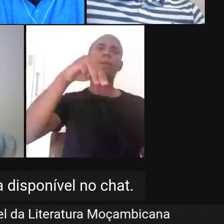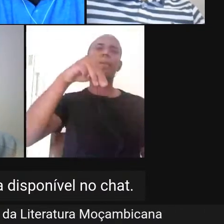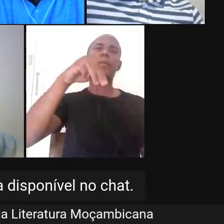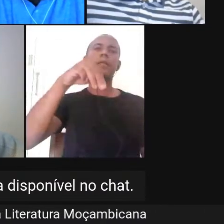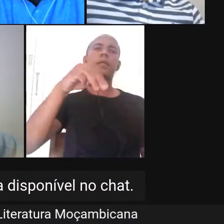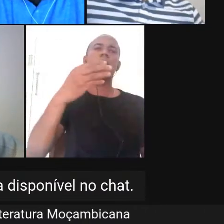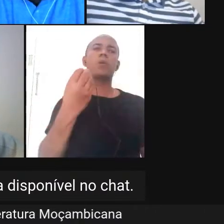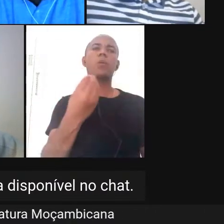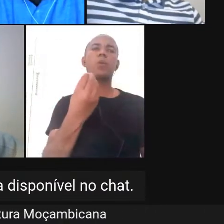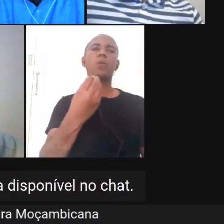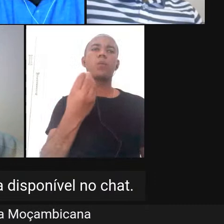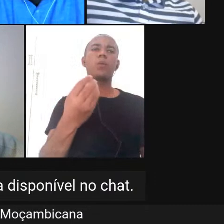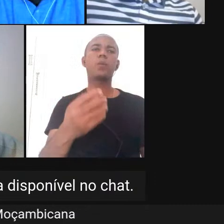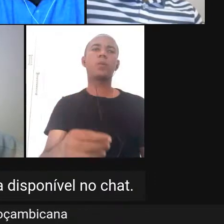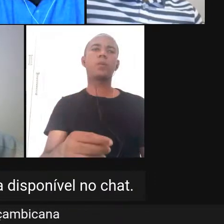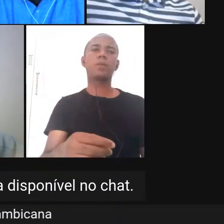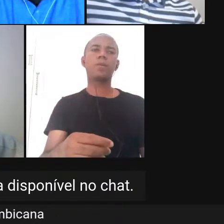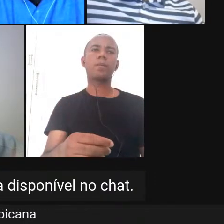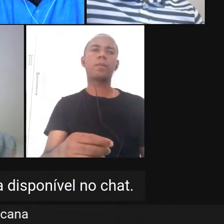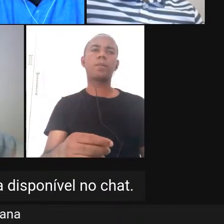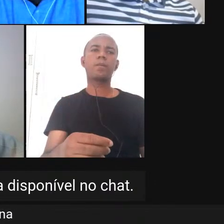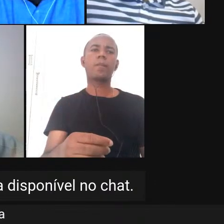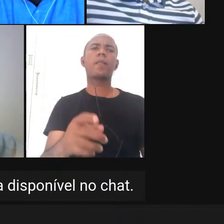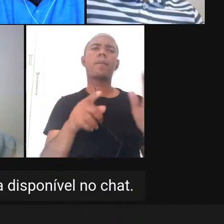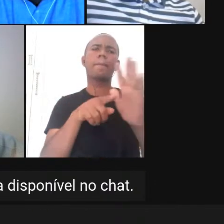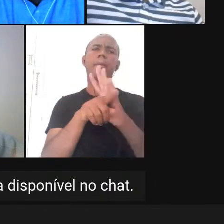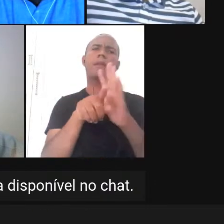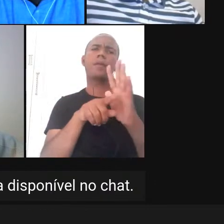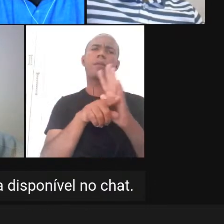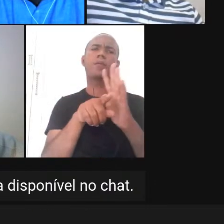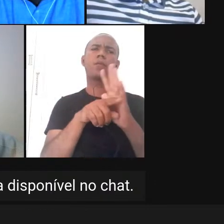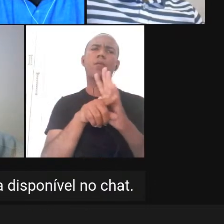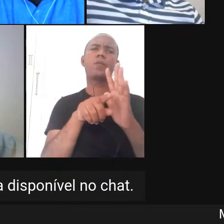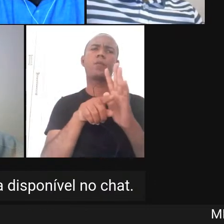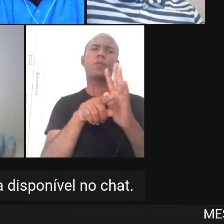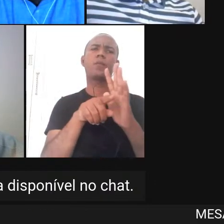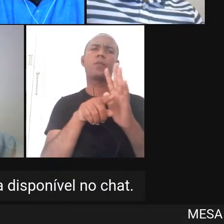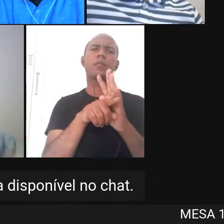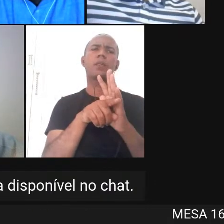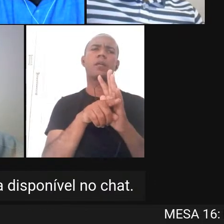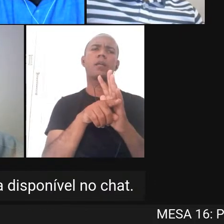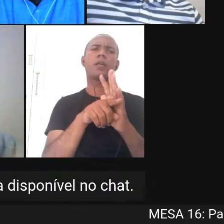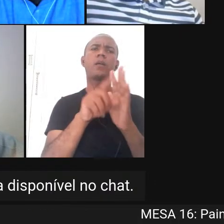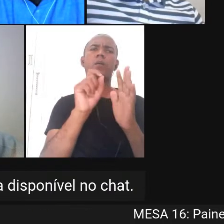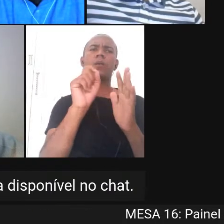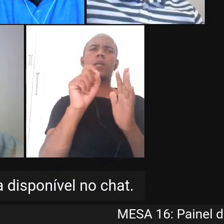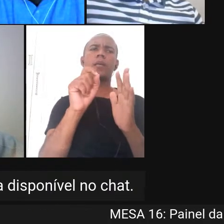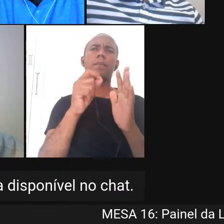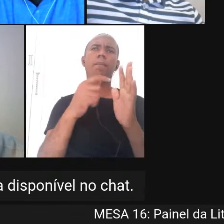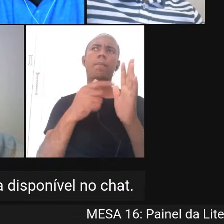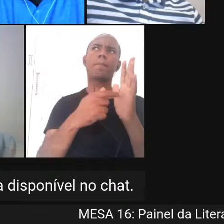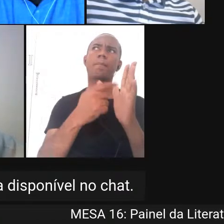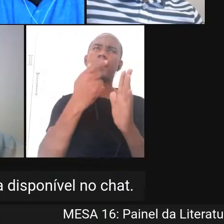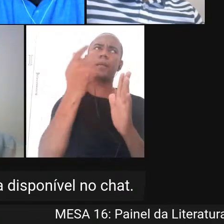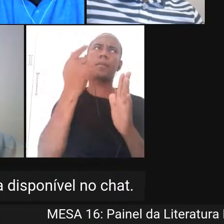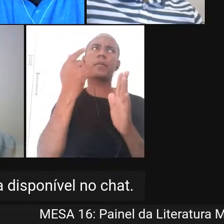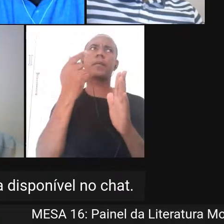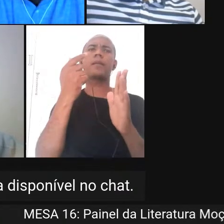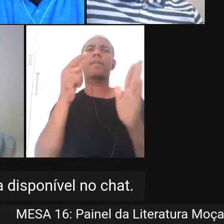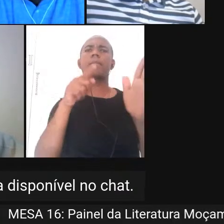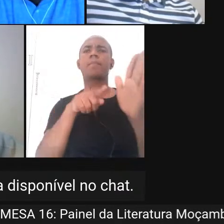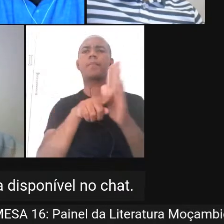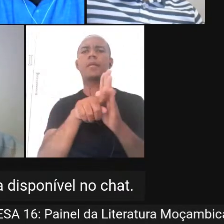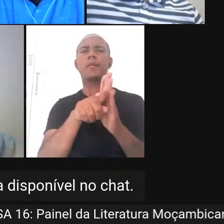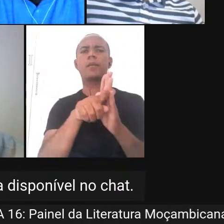Bem, acho que essa pergunta que colocas agora vai muito de encontro à primeira pergunta, por onde nós começamos, né? Porque falas